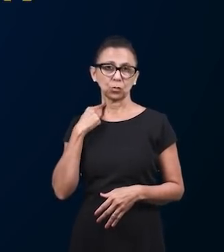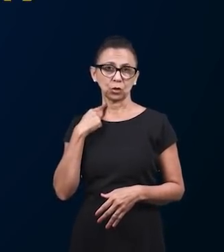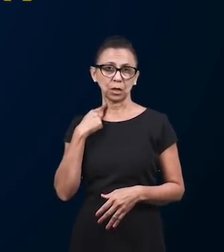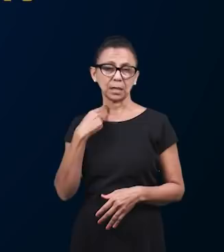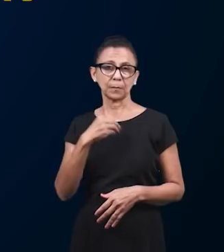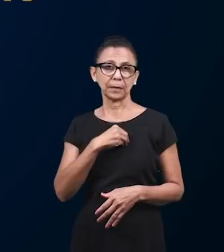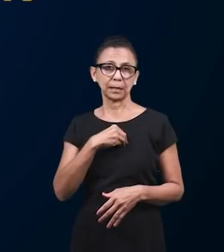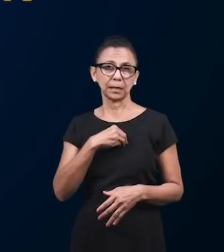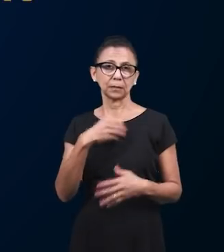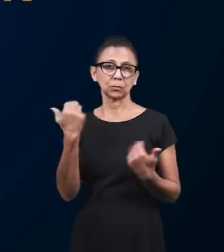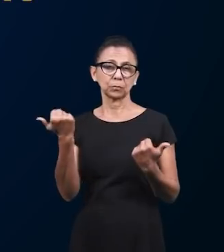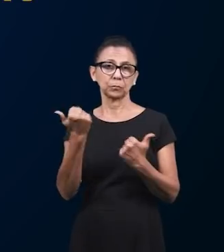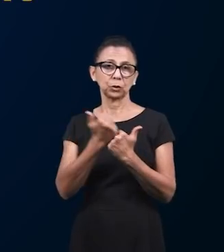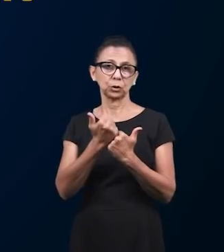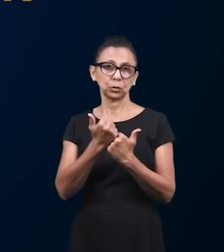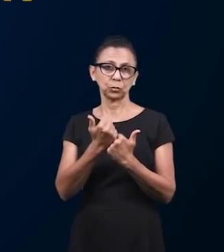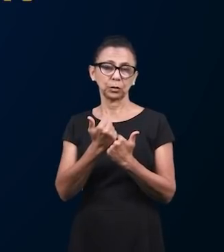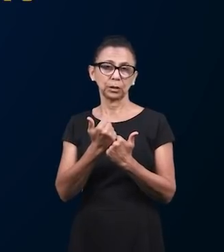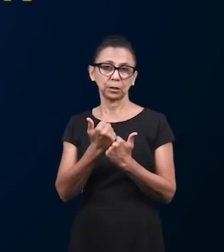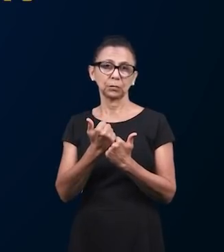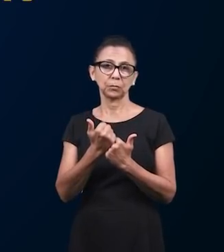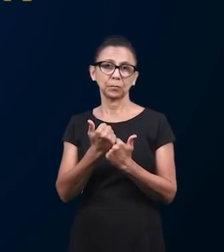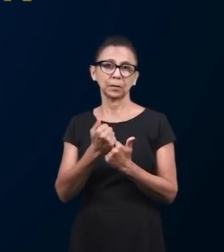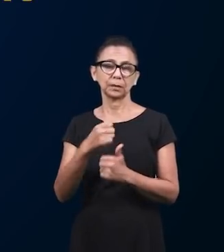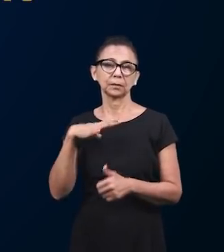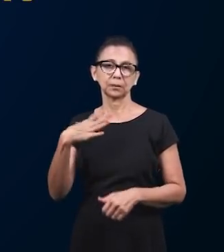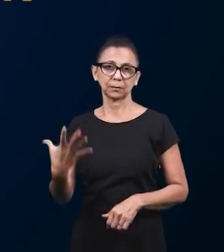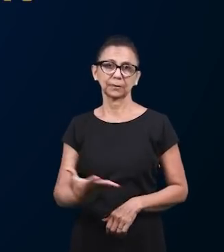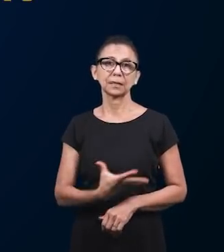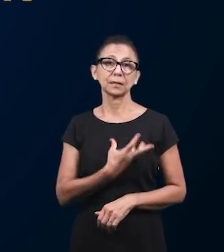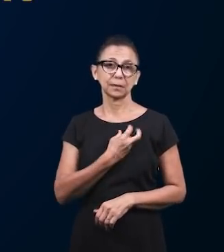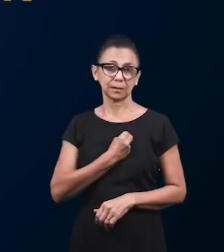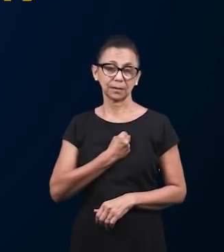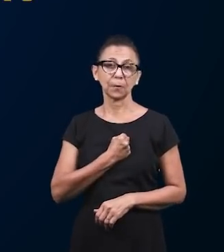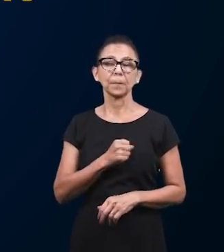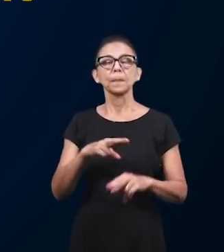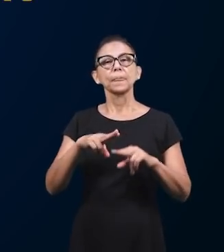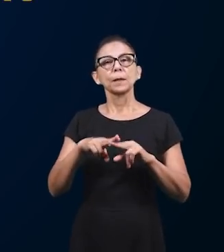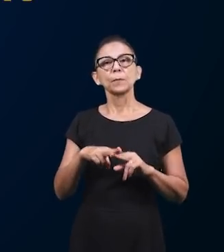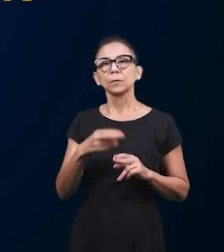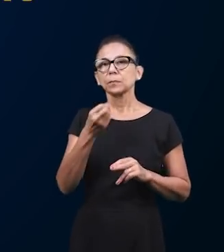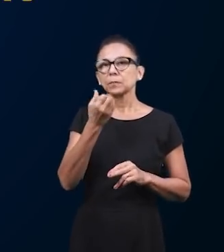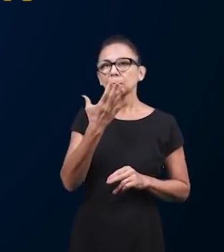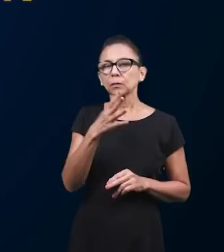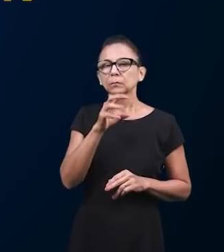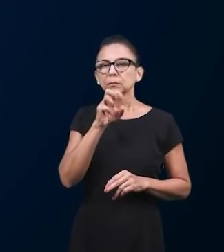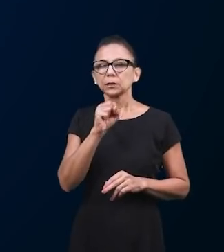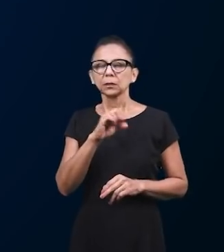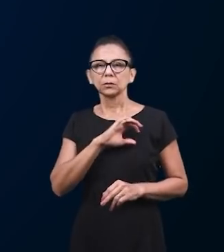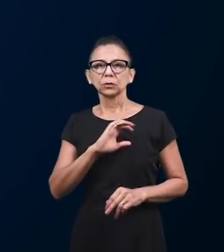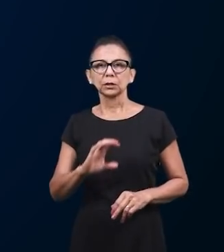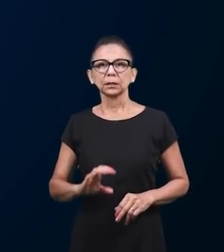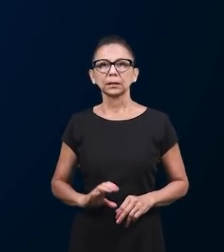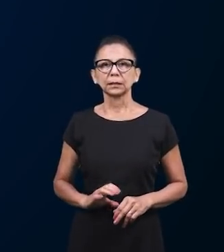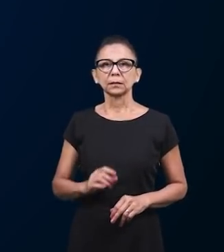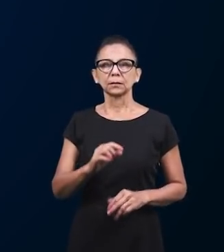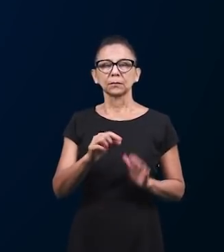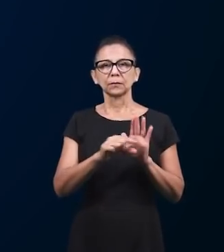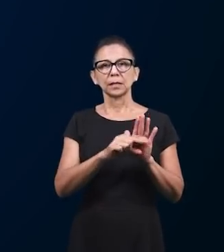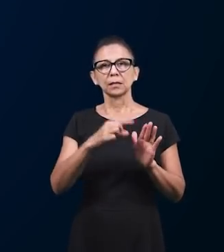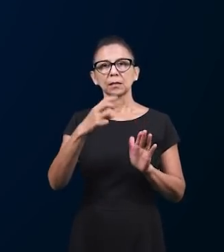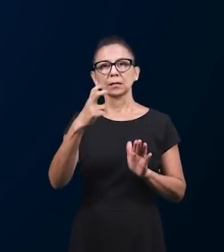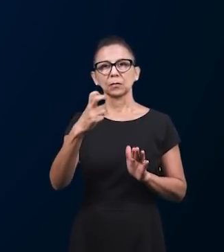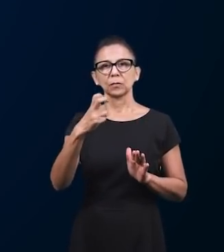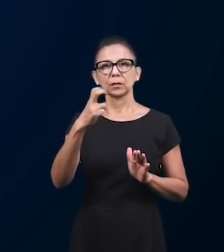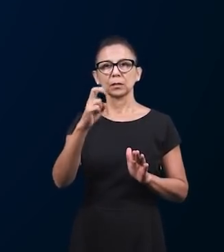seu mau cheiro foi substituído pelo bom cheiro de Cristo. A santificação nós podemos encontrar no verso 52,